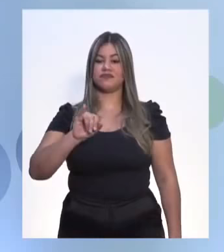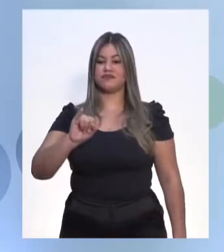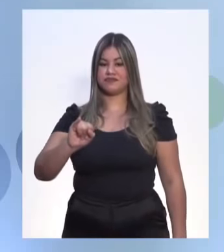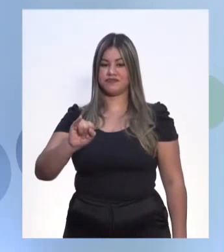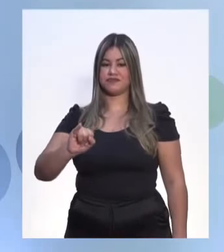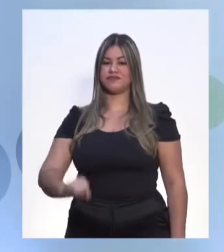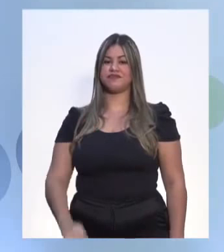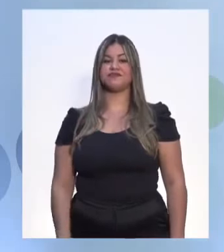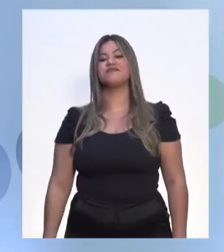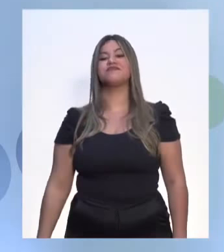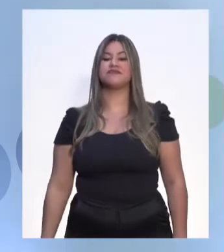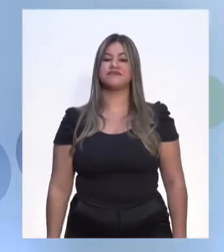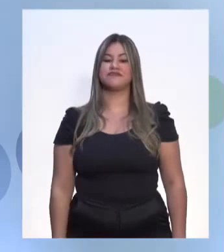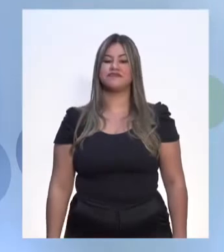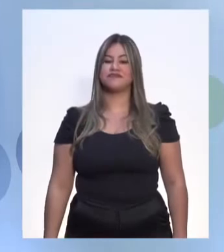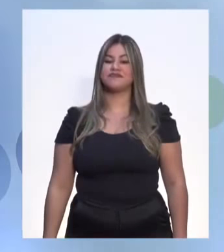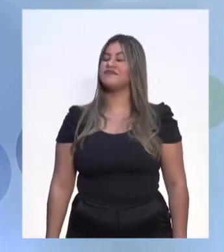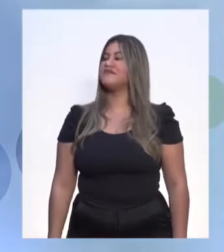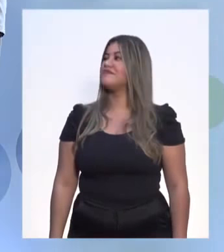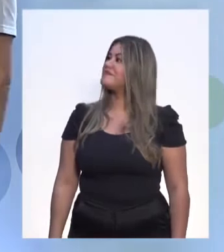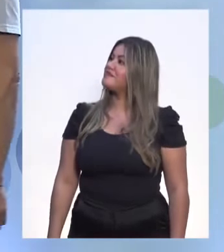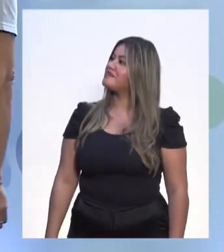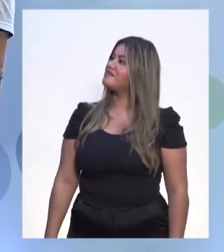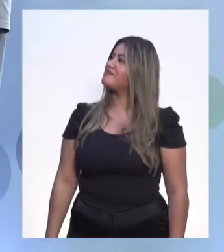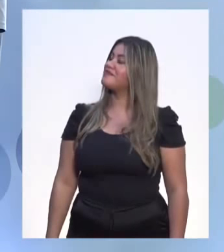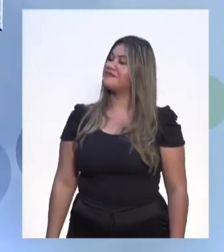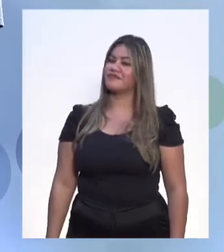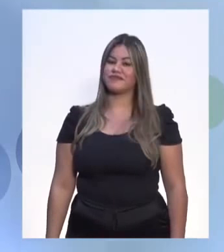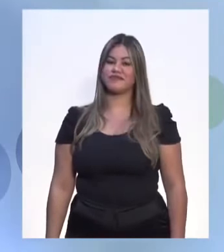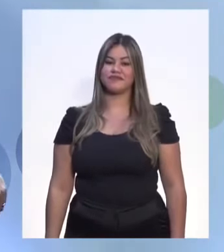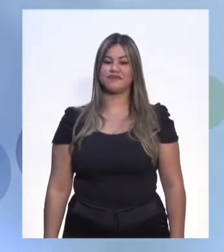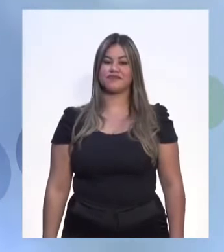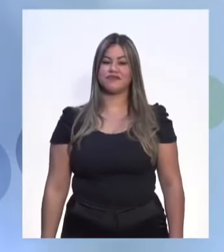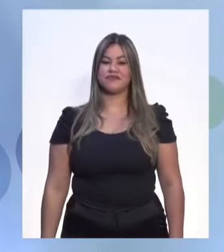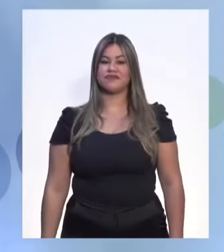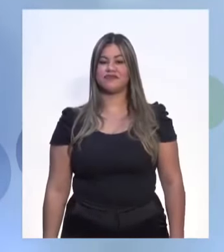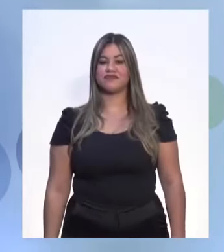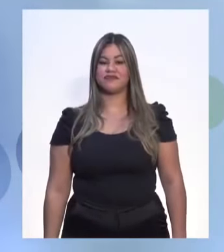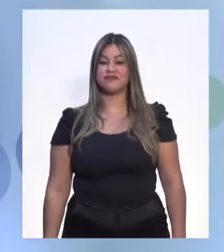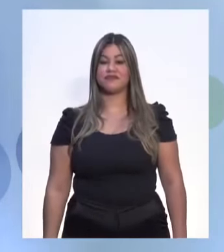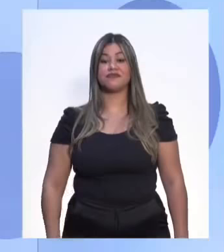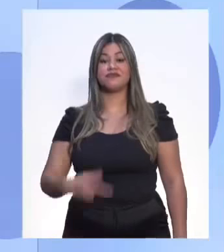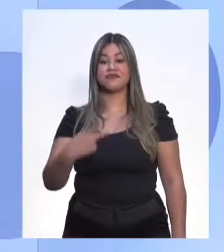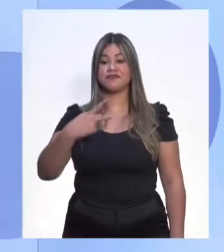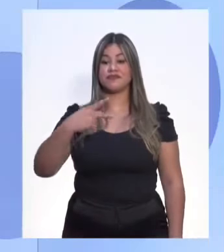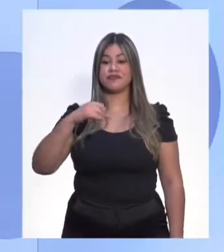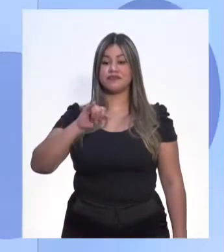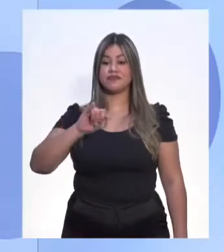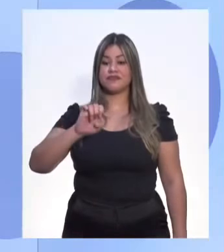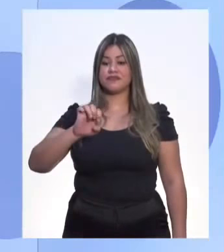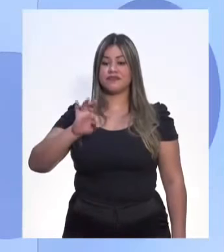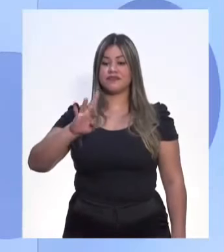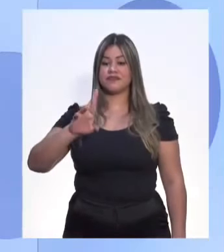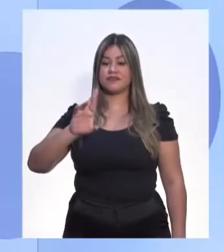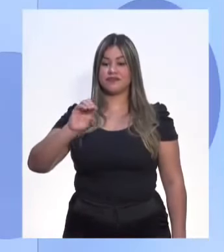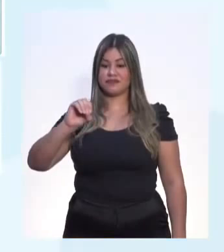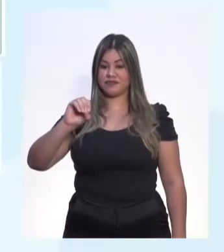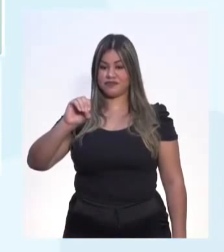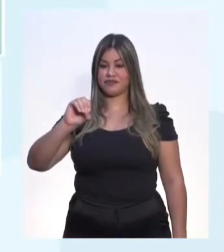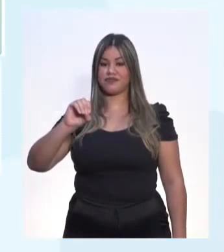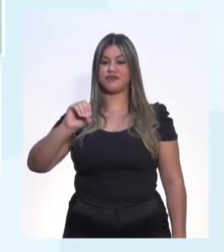vee boa tal forma que ele fez pode deixar o 2000 a Pietra Pietra Pietra desculpa